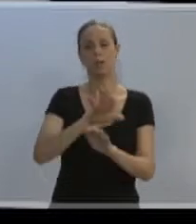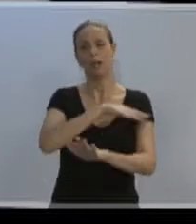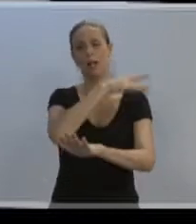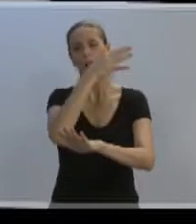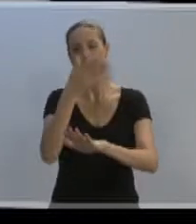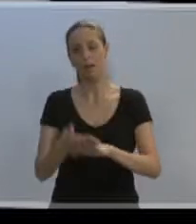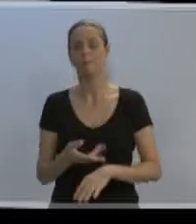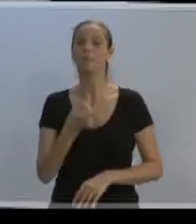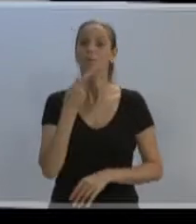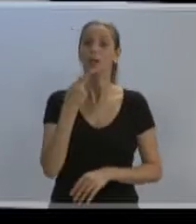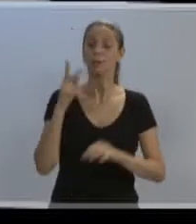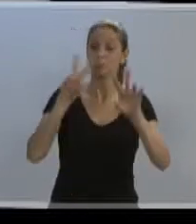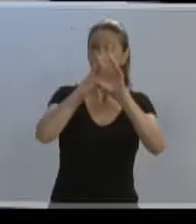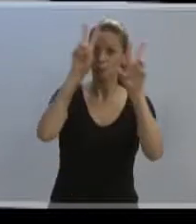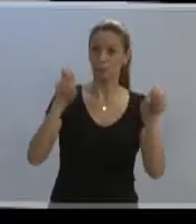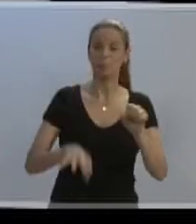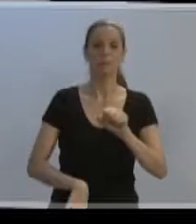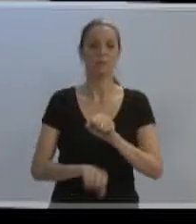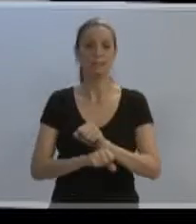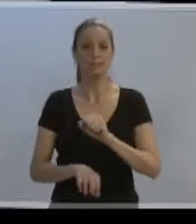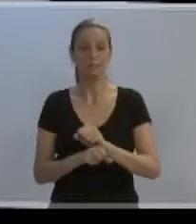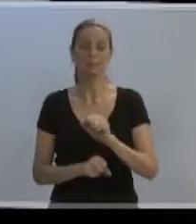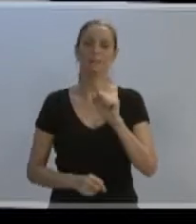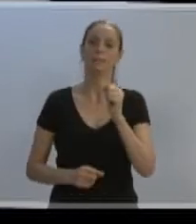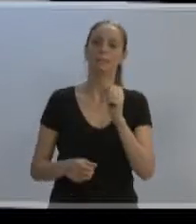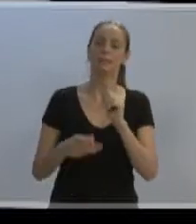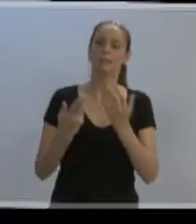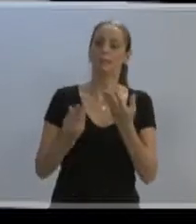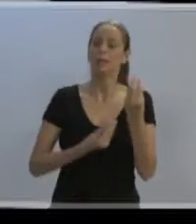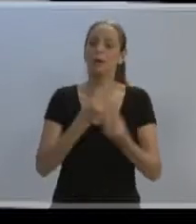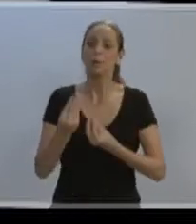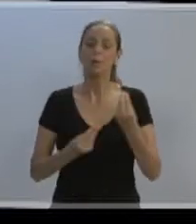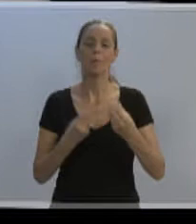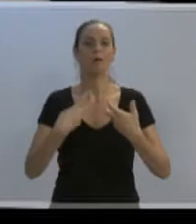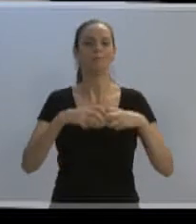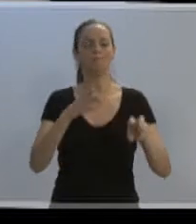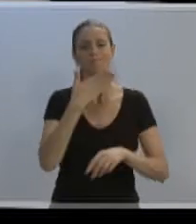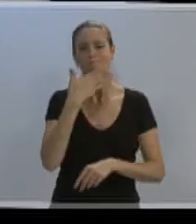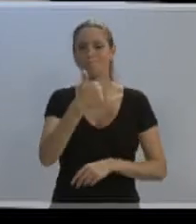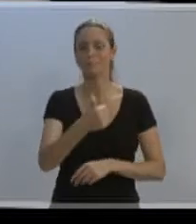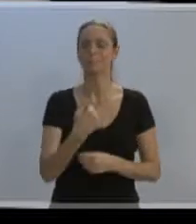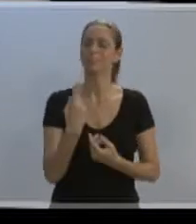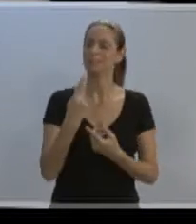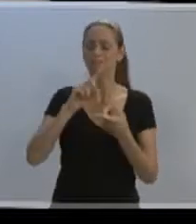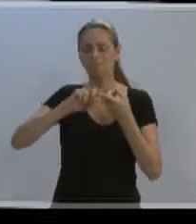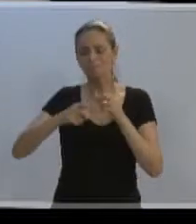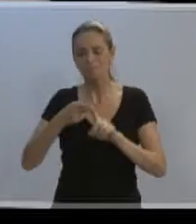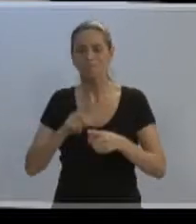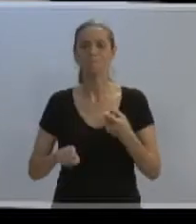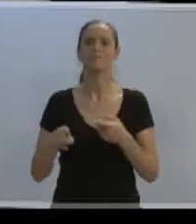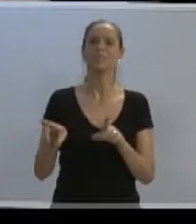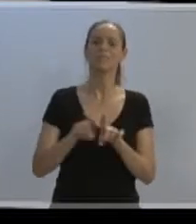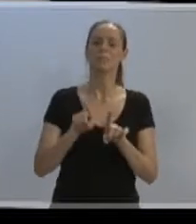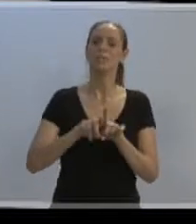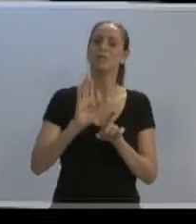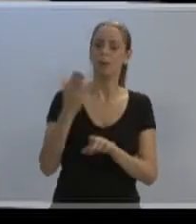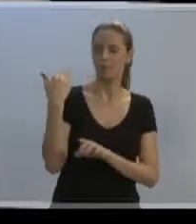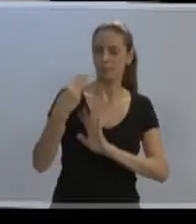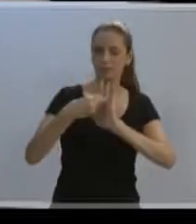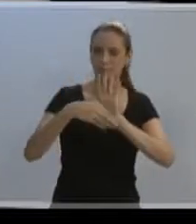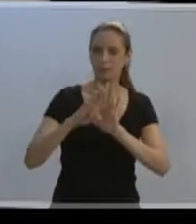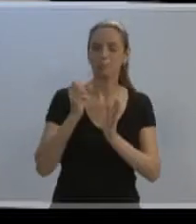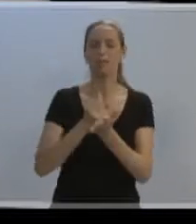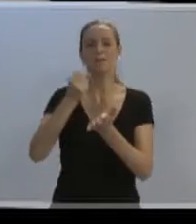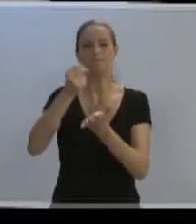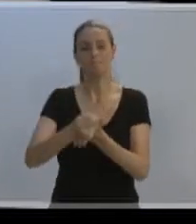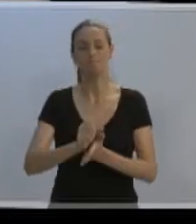CETERB, procurando, né, e discutindo medidas de valorização do transporte coletivo. Inclusive, trouxe aqui algumas indicações, apresentei,